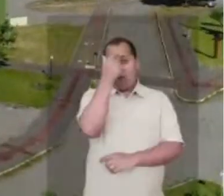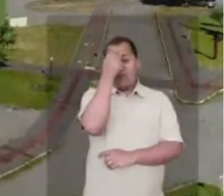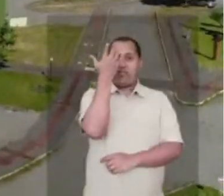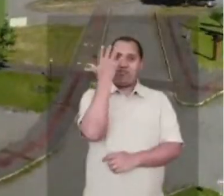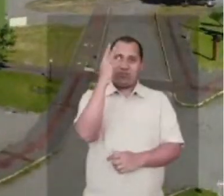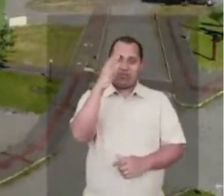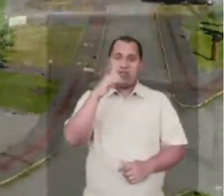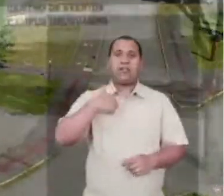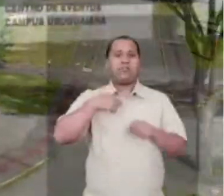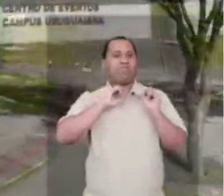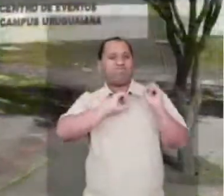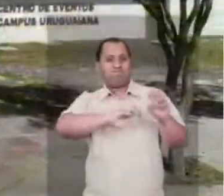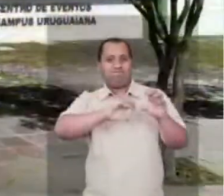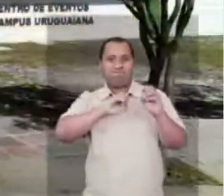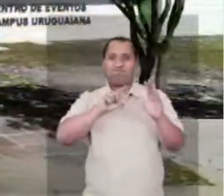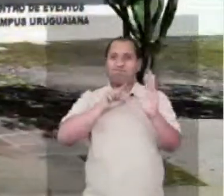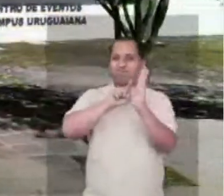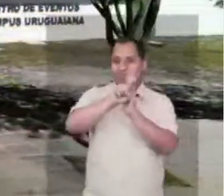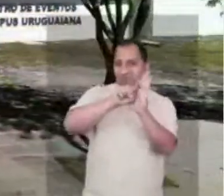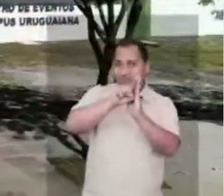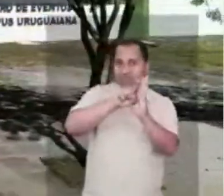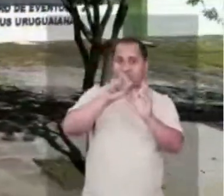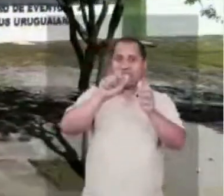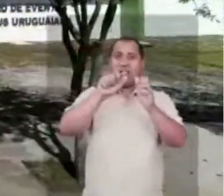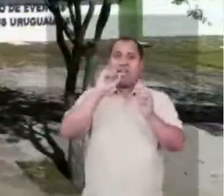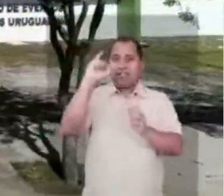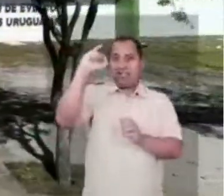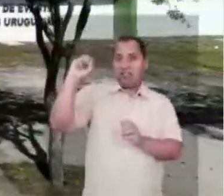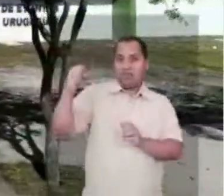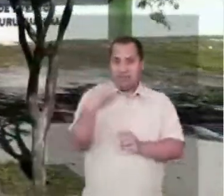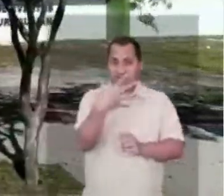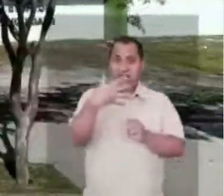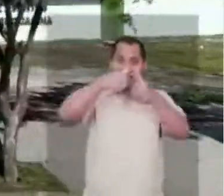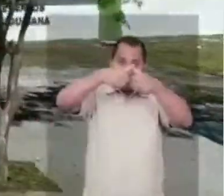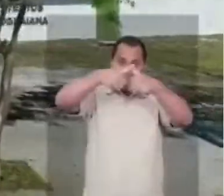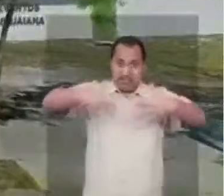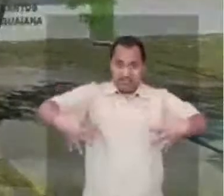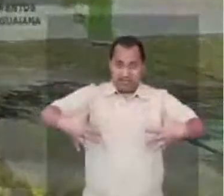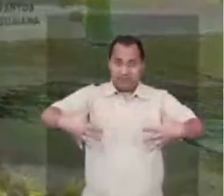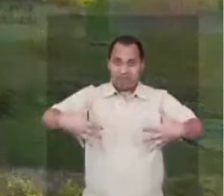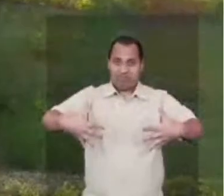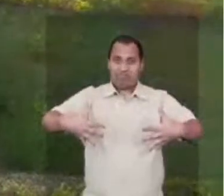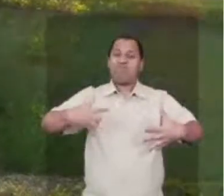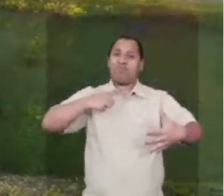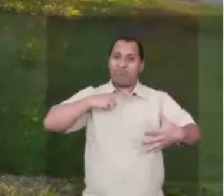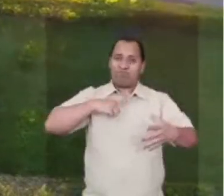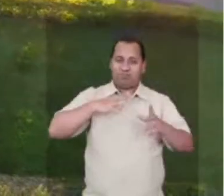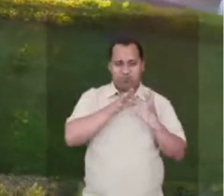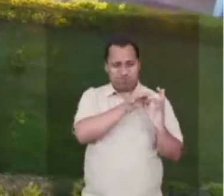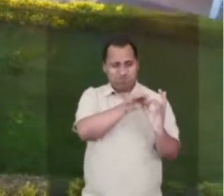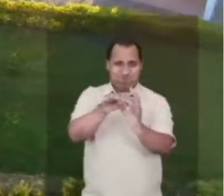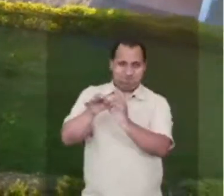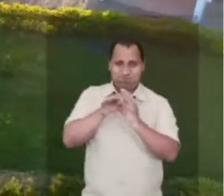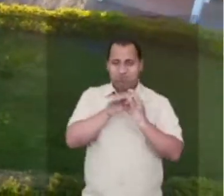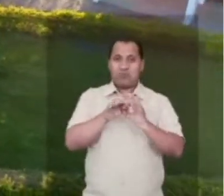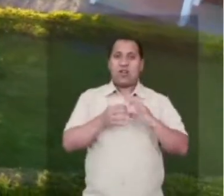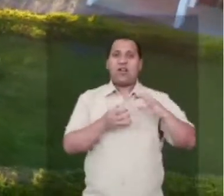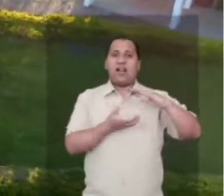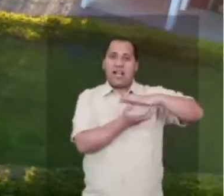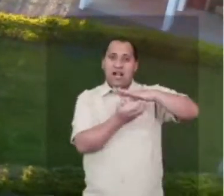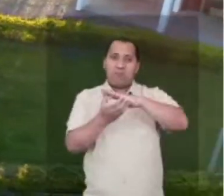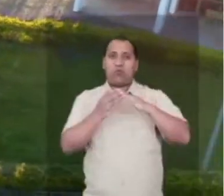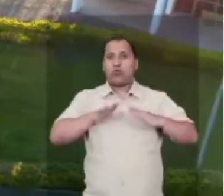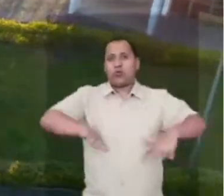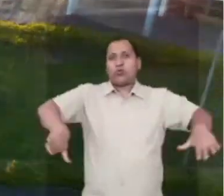Na Unipampa, o ensino, a pesquisa, a inovação e a extensão se integram em todos